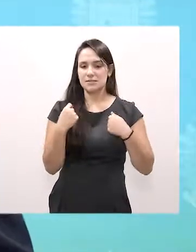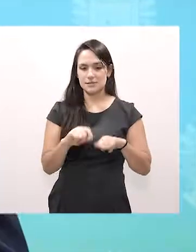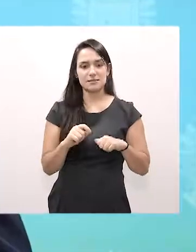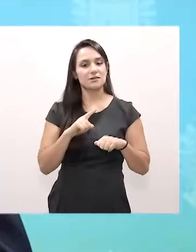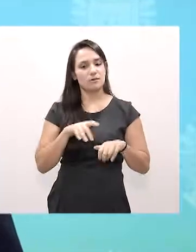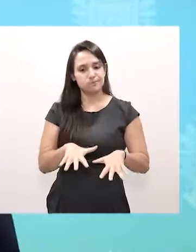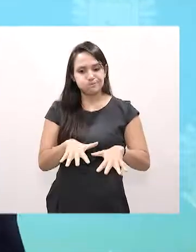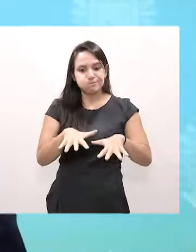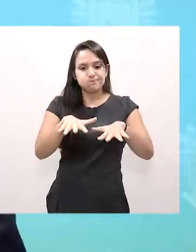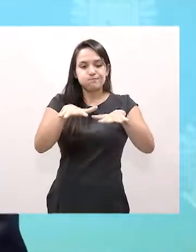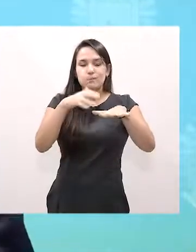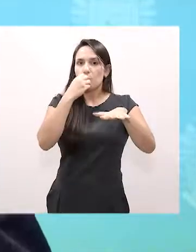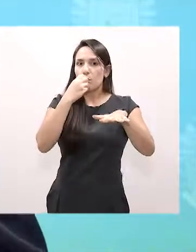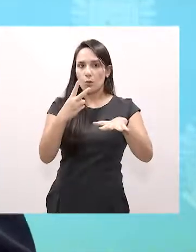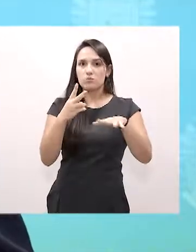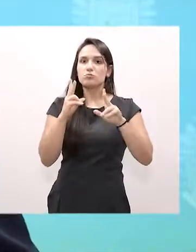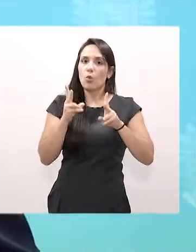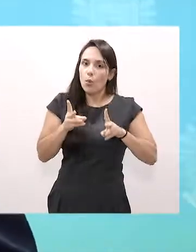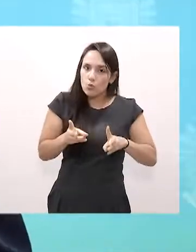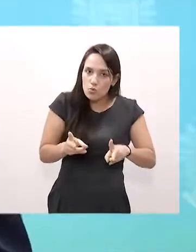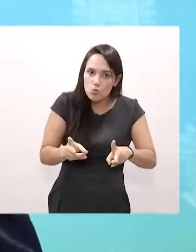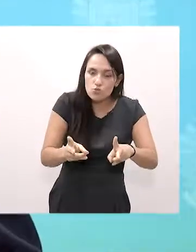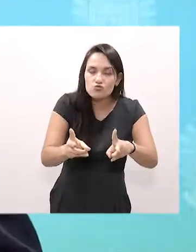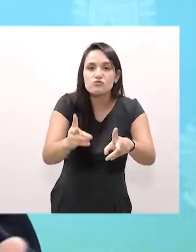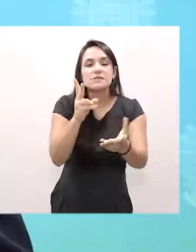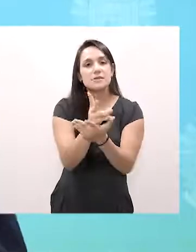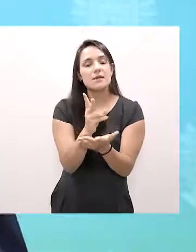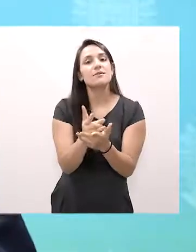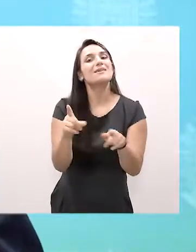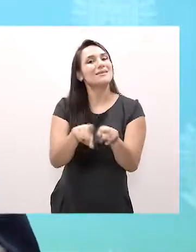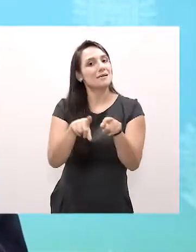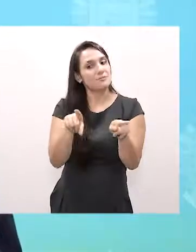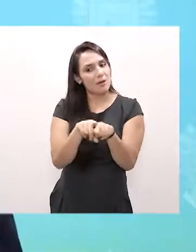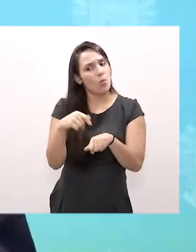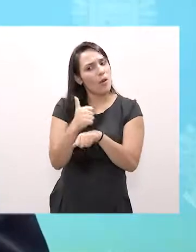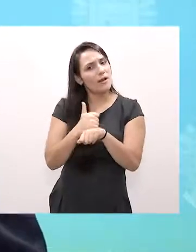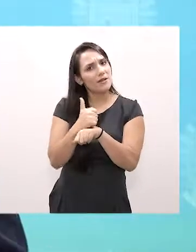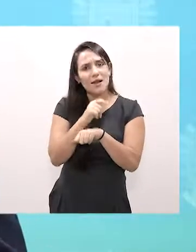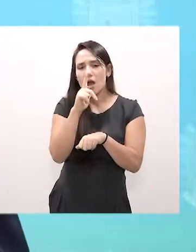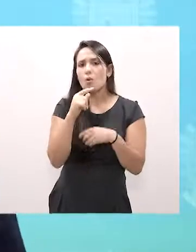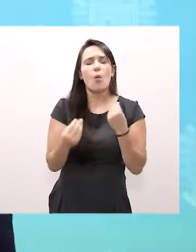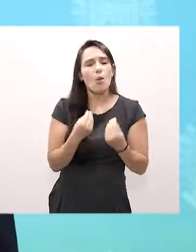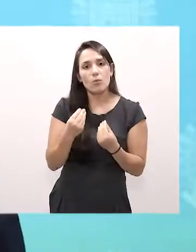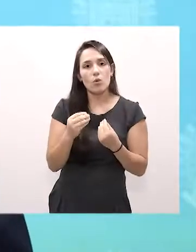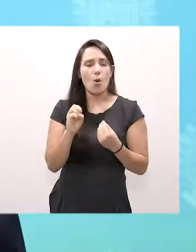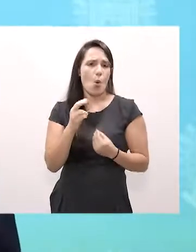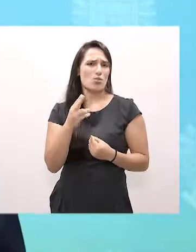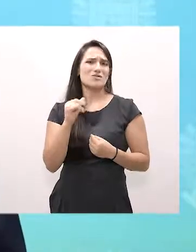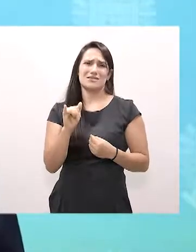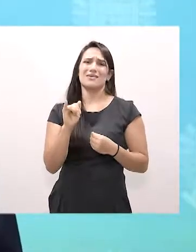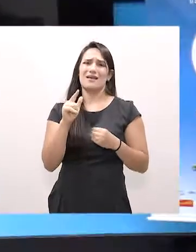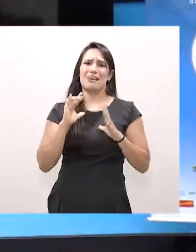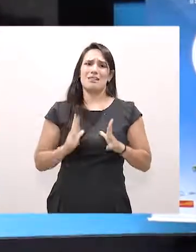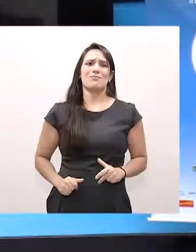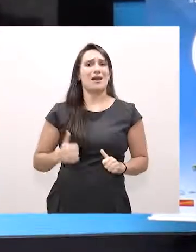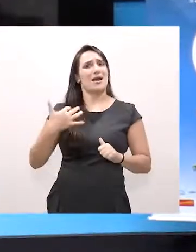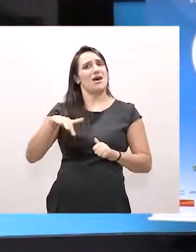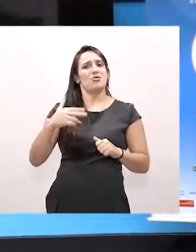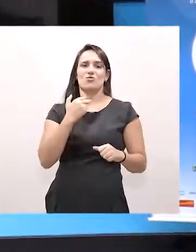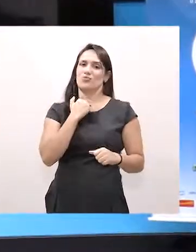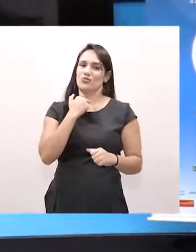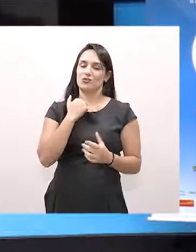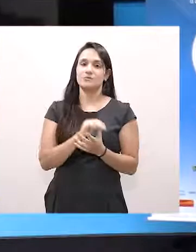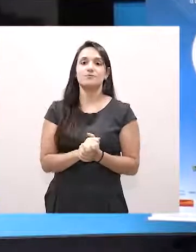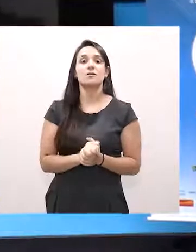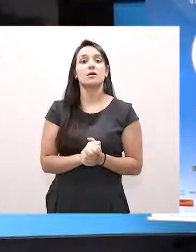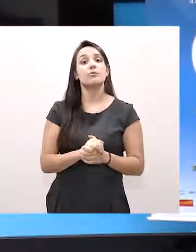manter regularidade e, obviamente, tem que manter qualidade da água. A água que não tem qualidade, ela não serve ou tem que ter um custo de tratamento muito alto. E coordenar